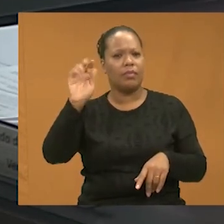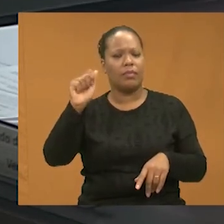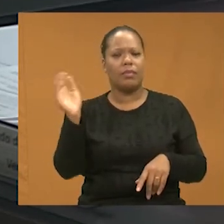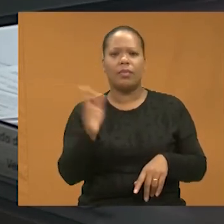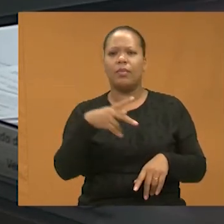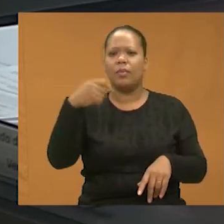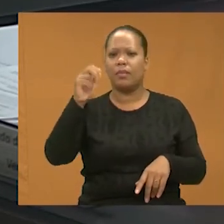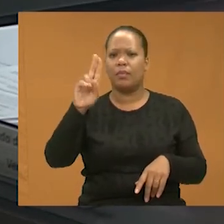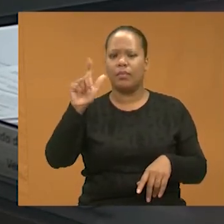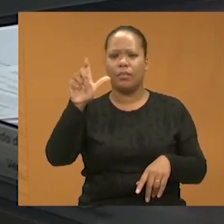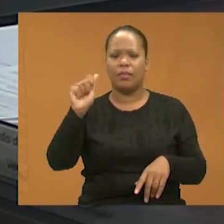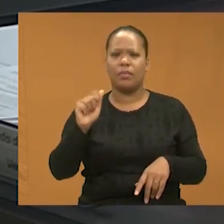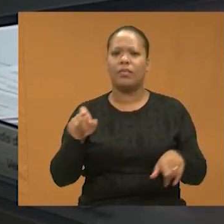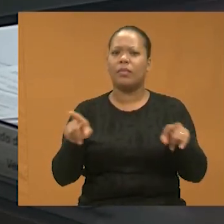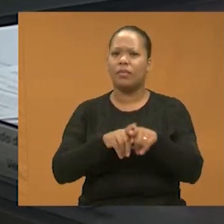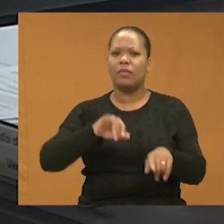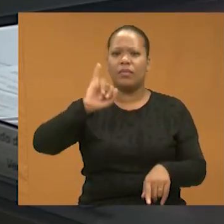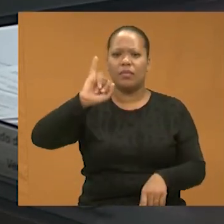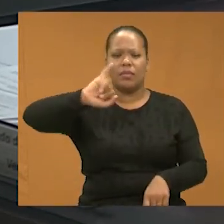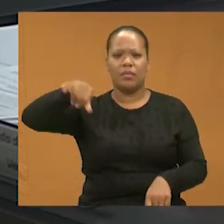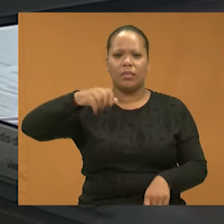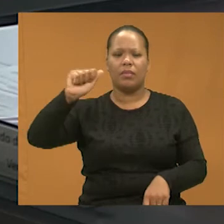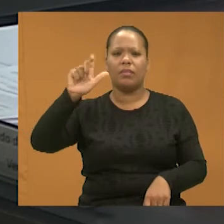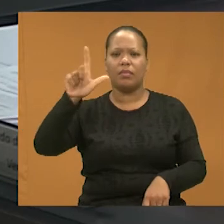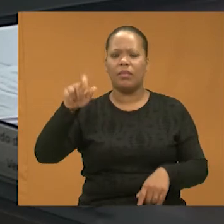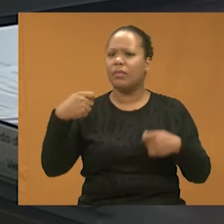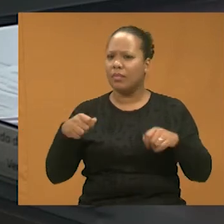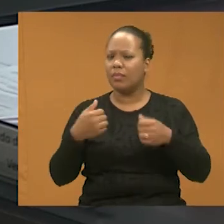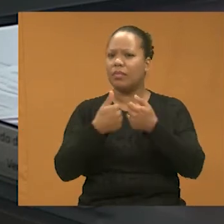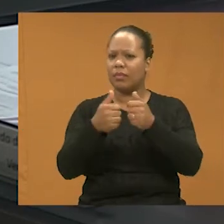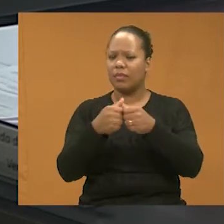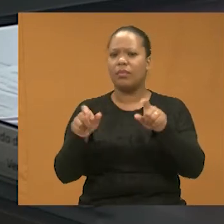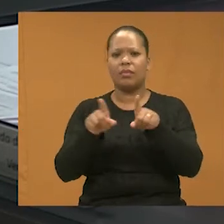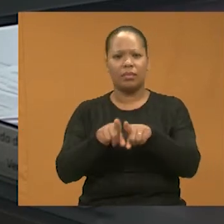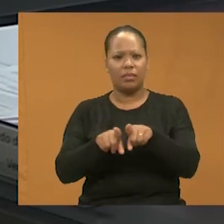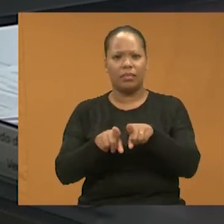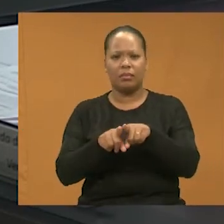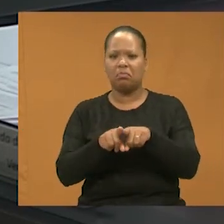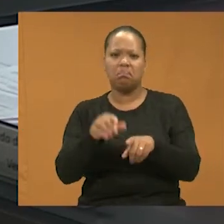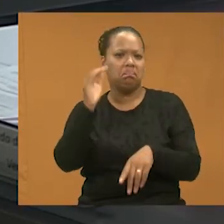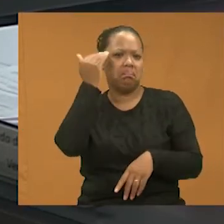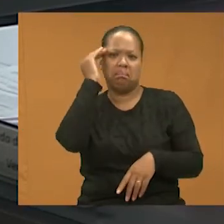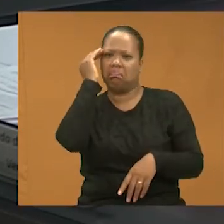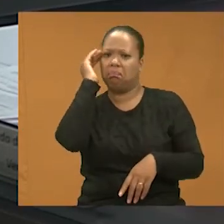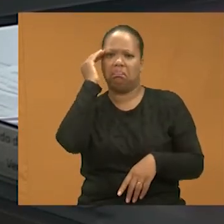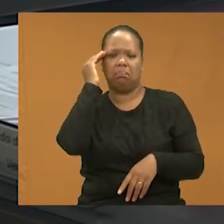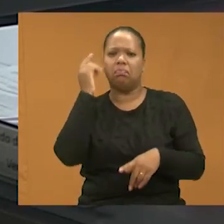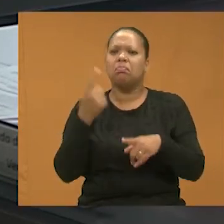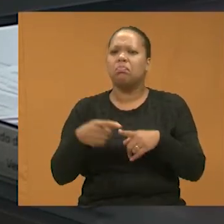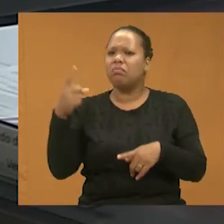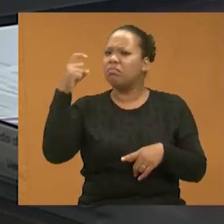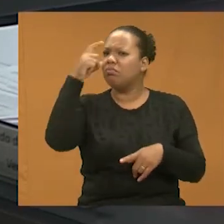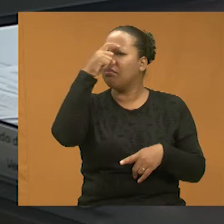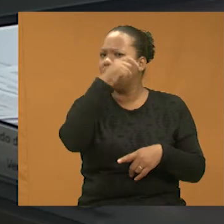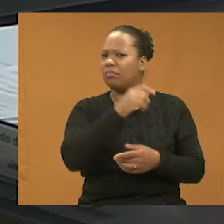Veraneijal. Aí você vê os bairros mais retirados, que precisam de mais linha de ônibus. Eu não entendo, gente, por que tanta dificuldade